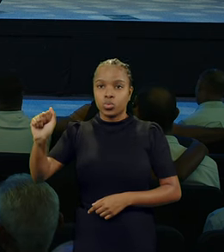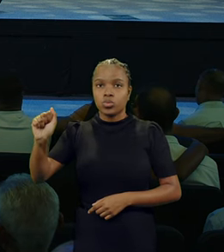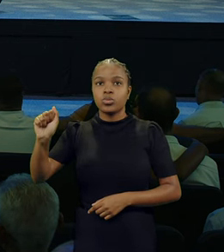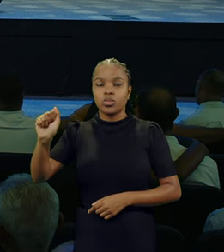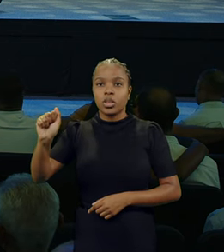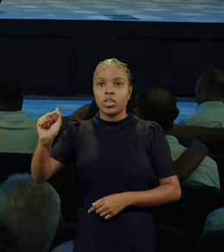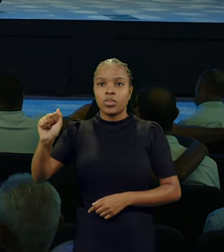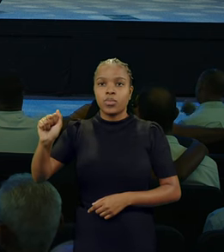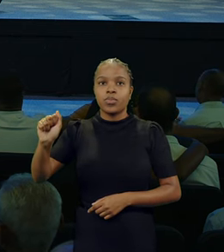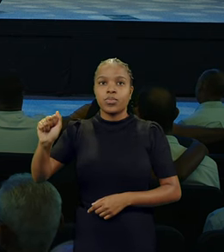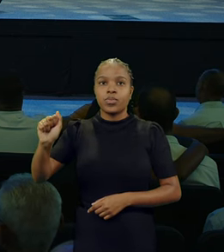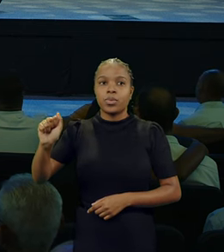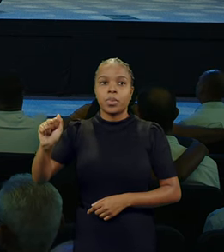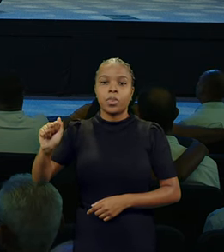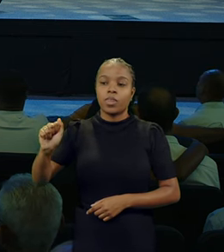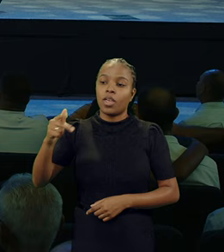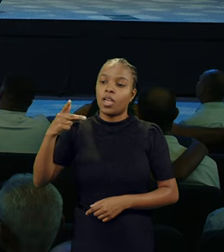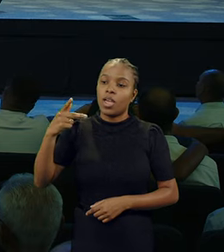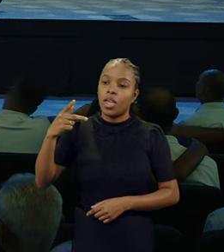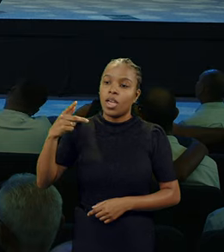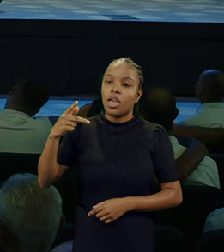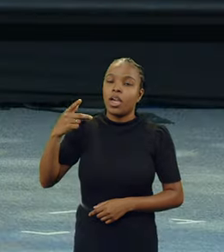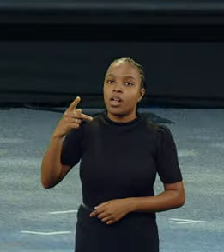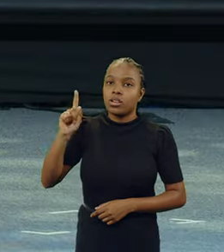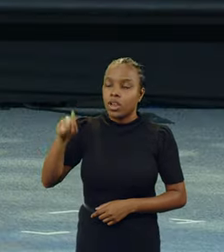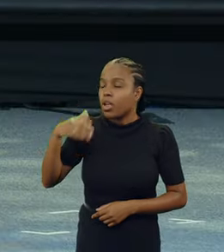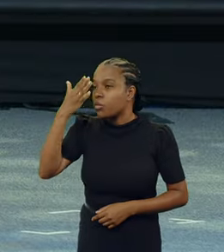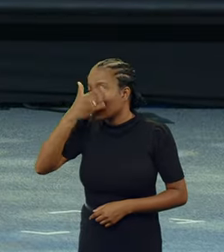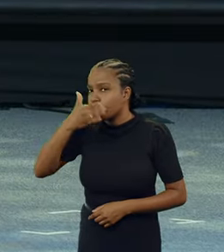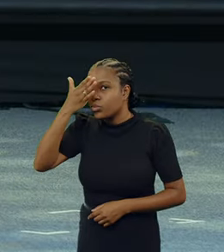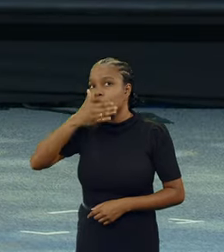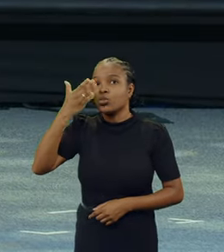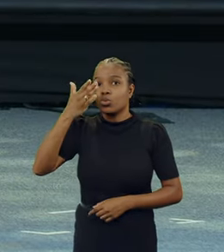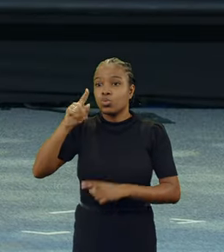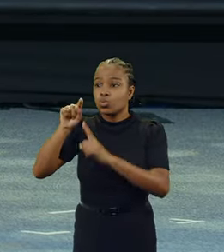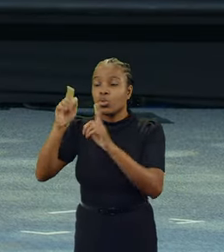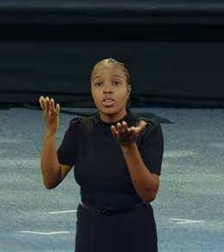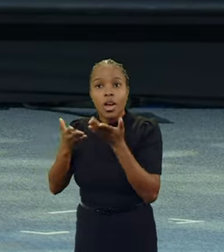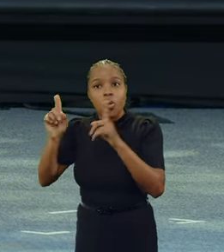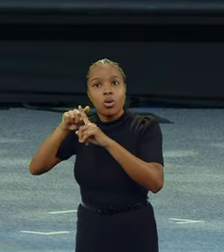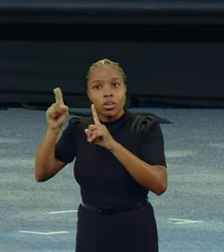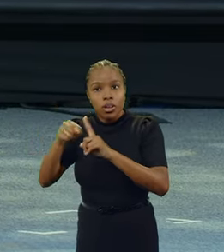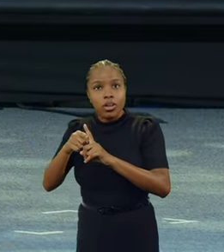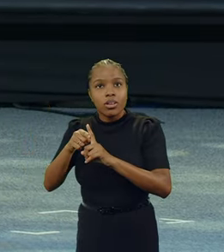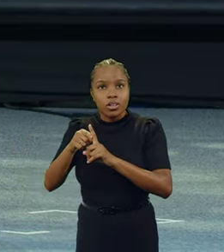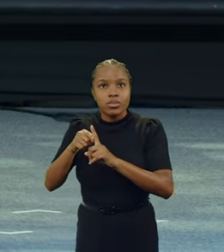Judá, Tamar adulterou, está grávida. Numa hora